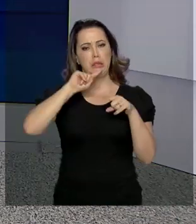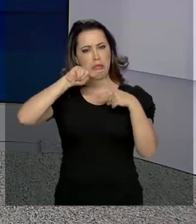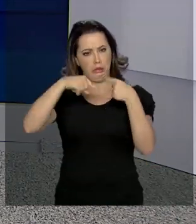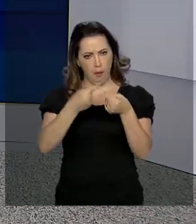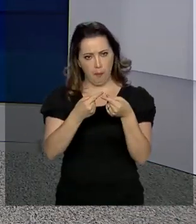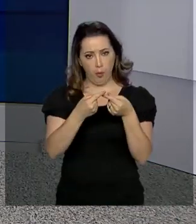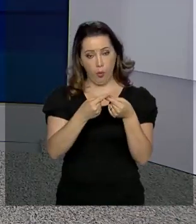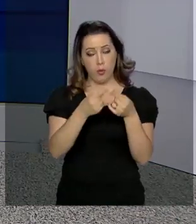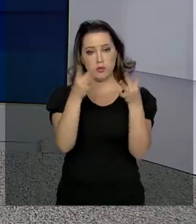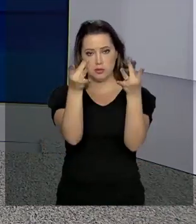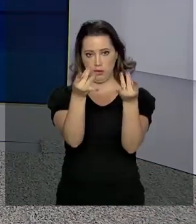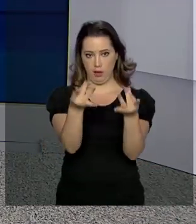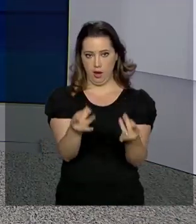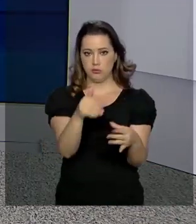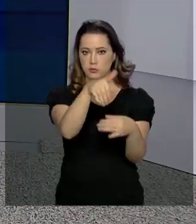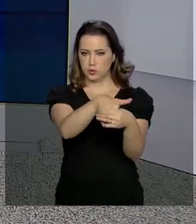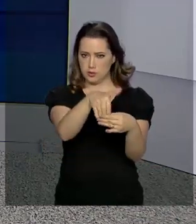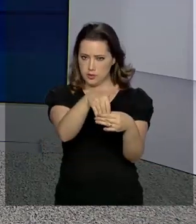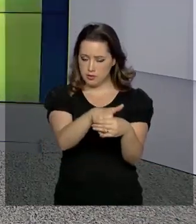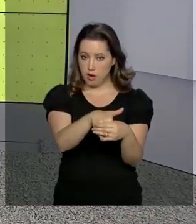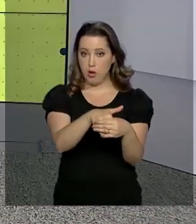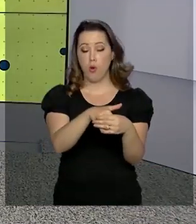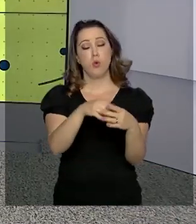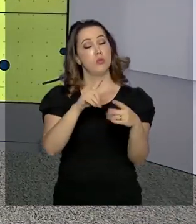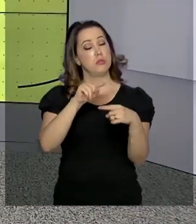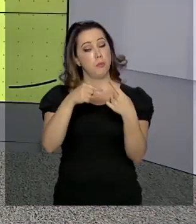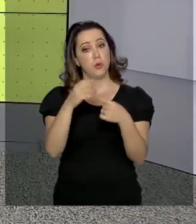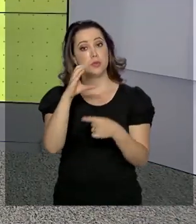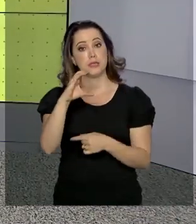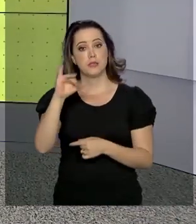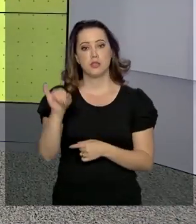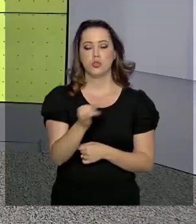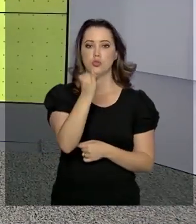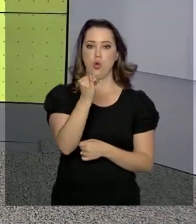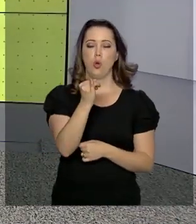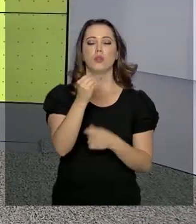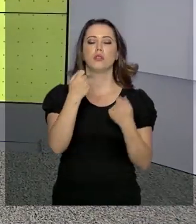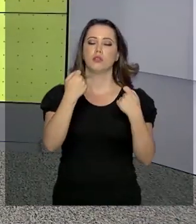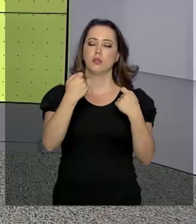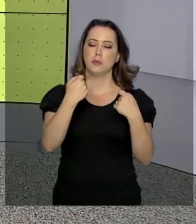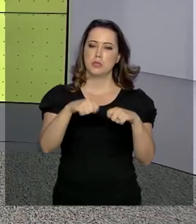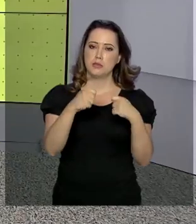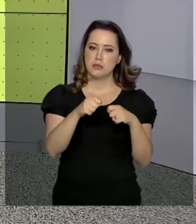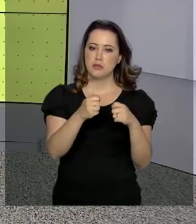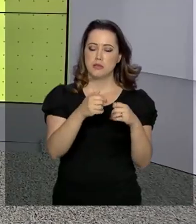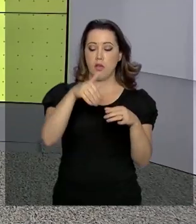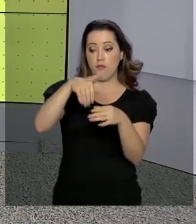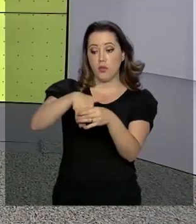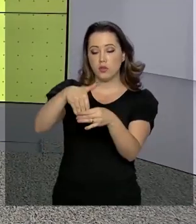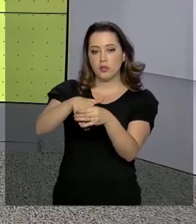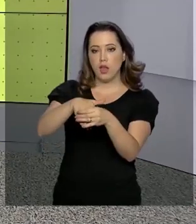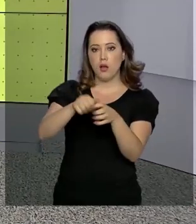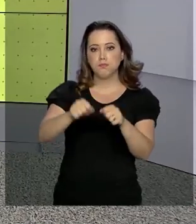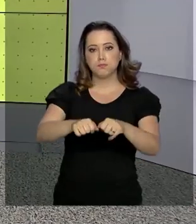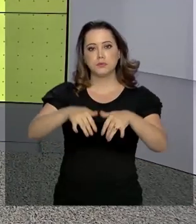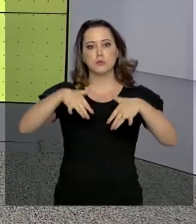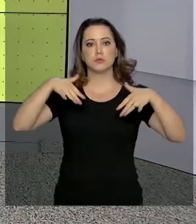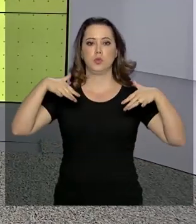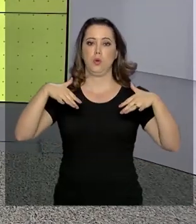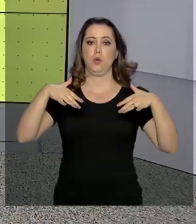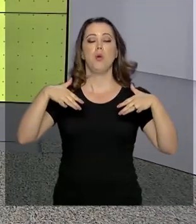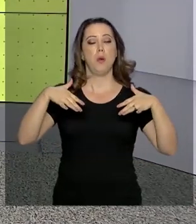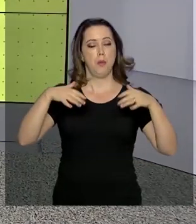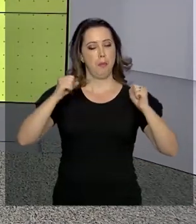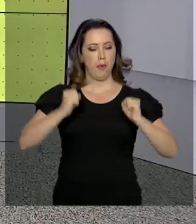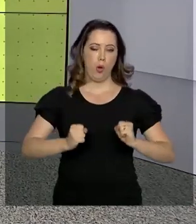votação dos destaques na CCJ, agora o texto segue para o plenário da Casa, onde pode ser votado em primeiro turno ainda hoje. Para